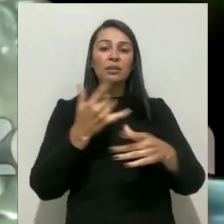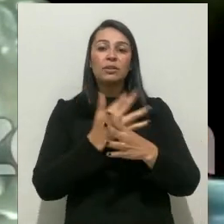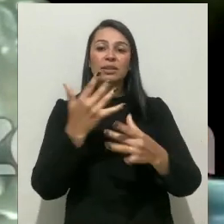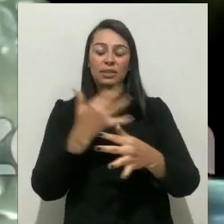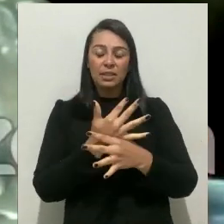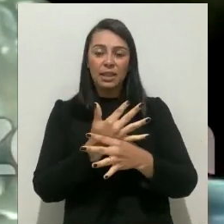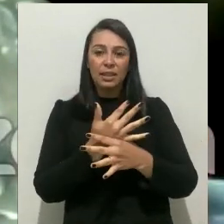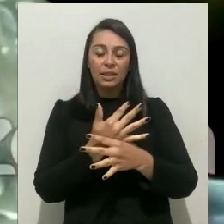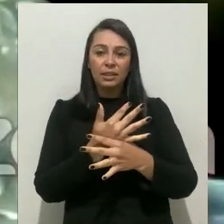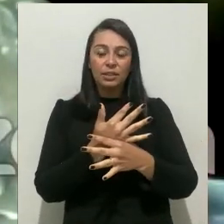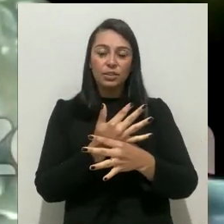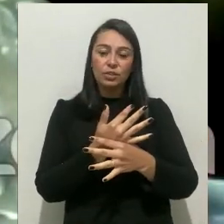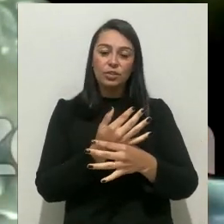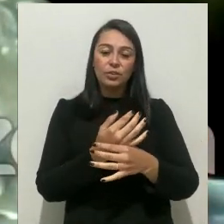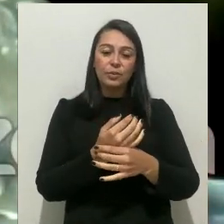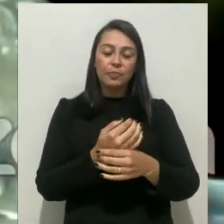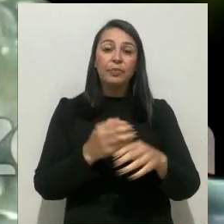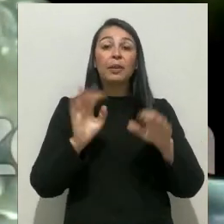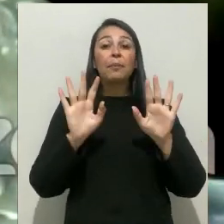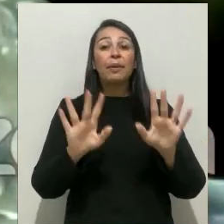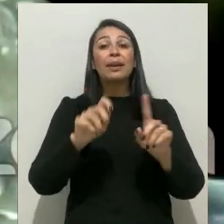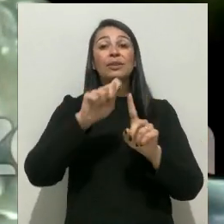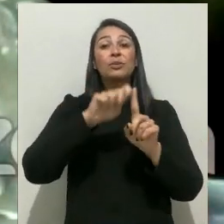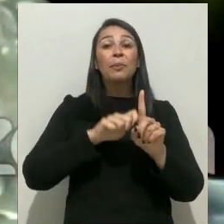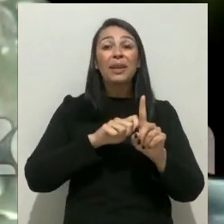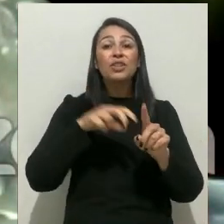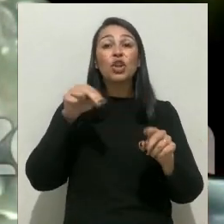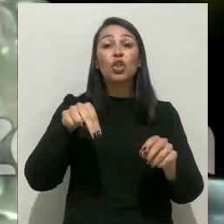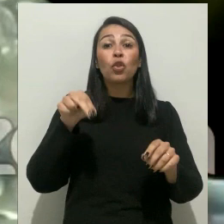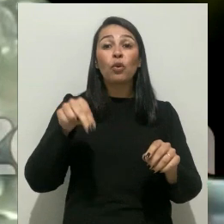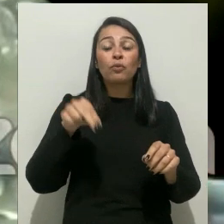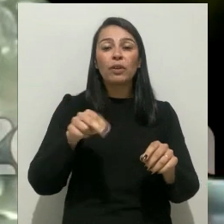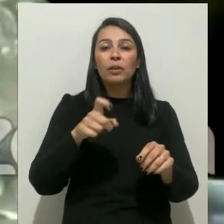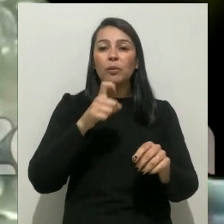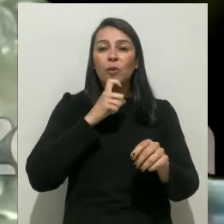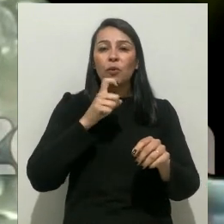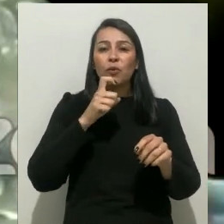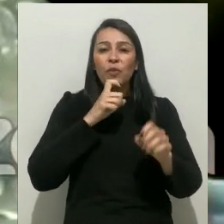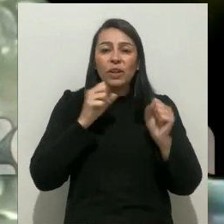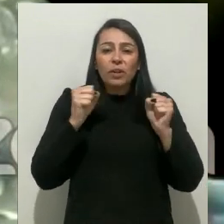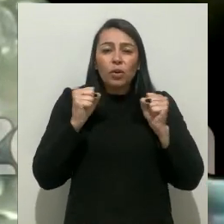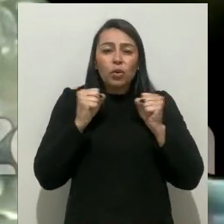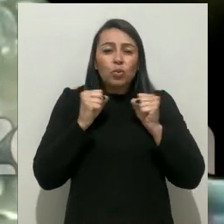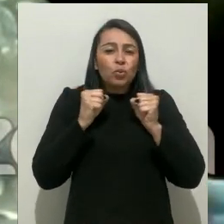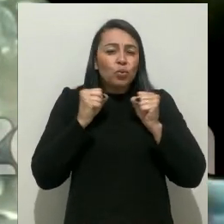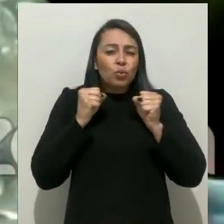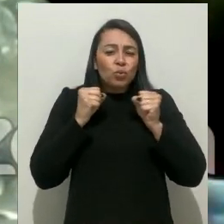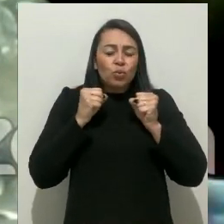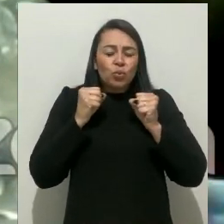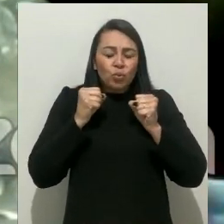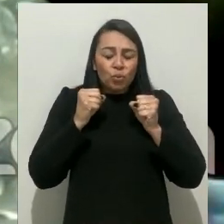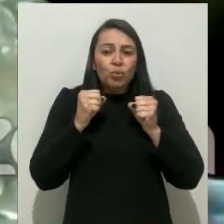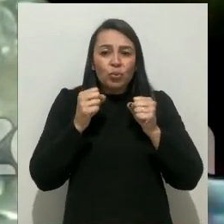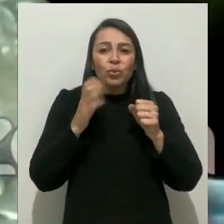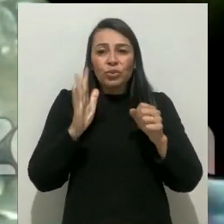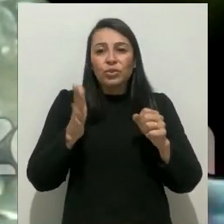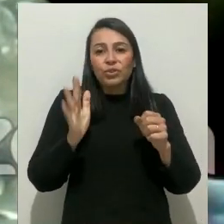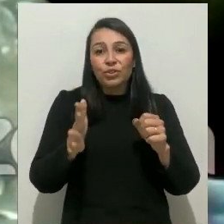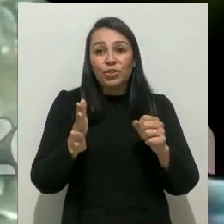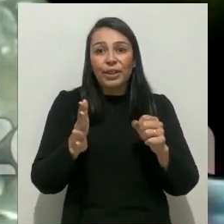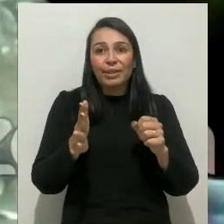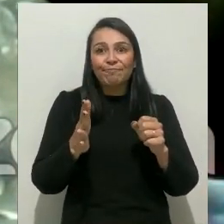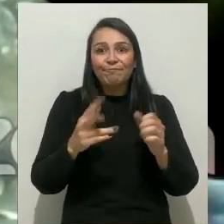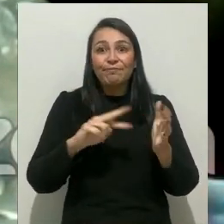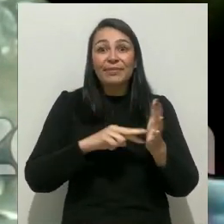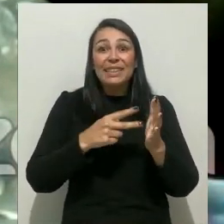cidade. Transcorria, porém, o mês de novembro. O inverno já se fazia prescindir rigoroso.